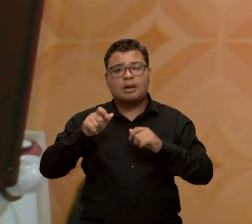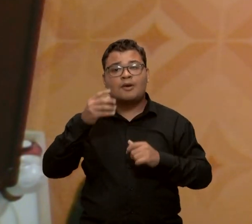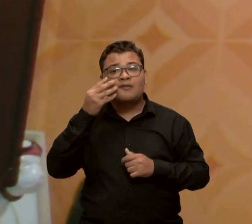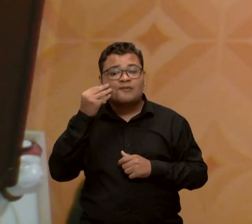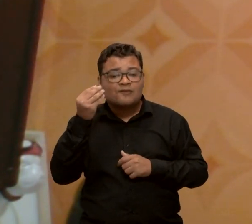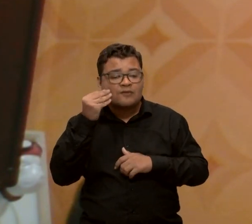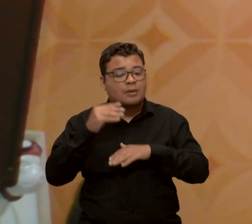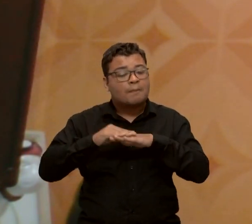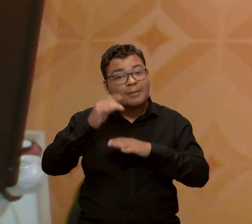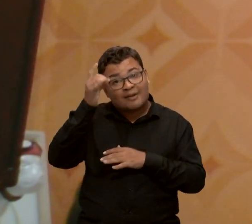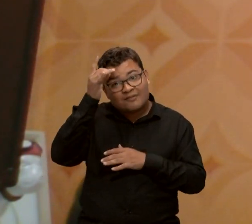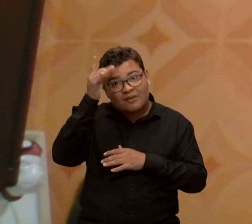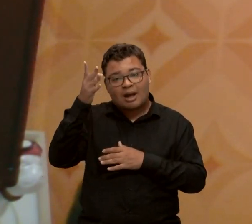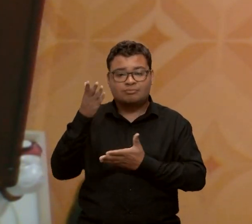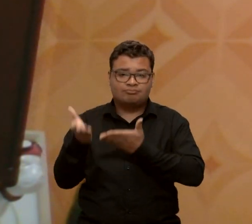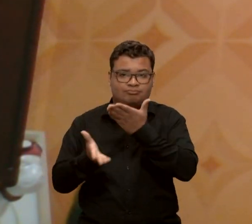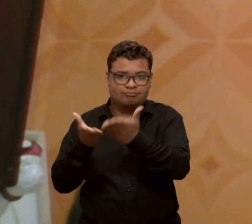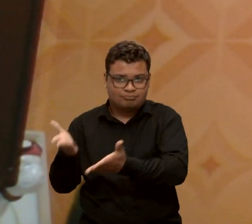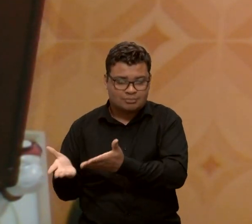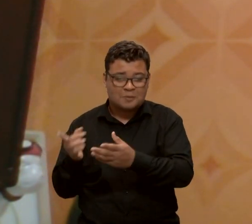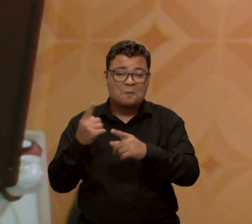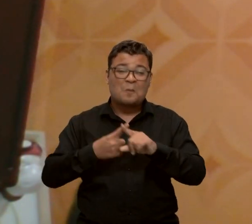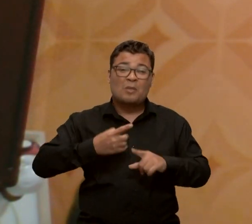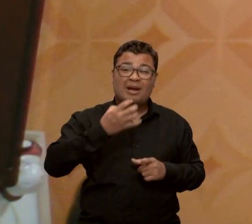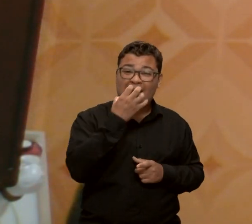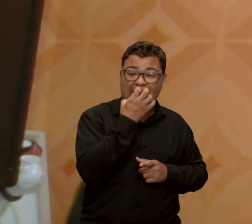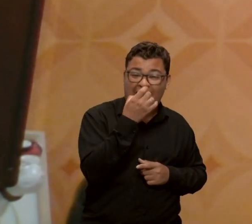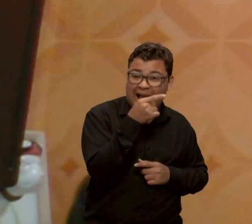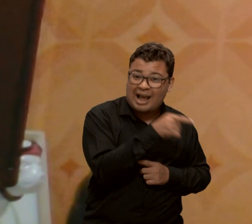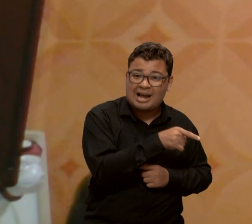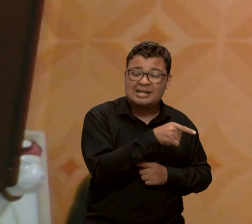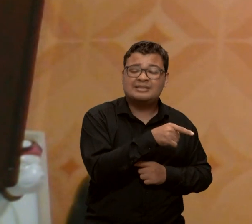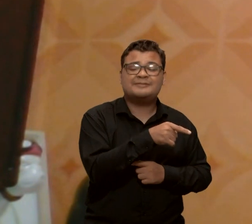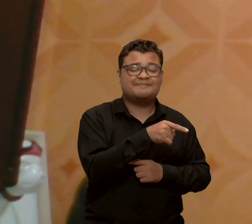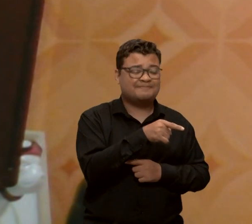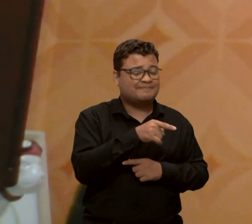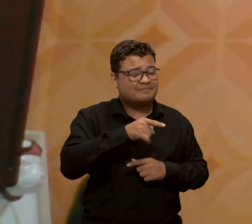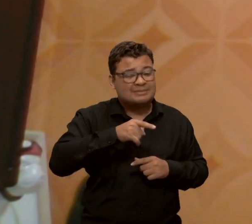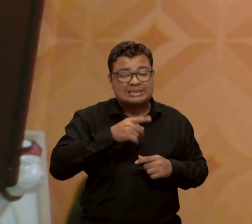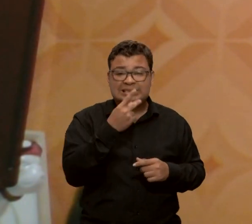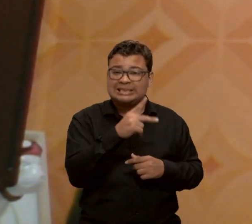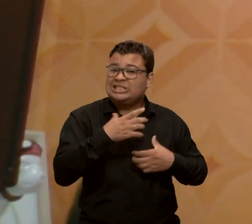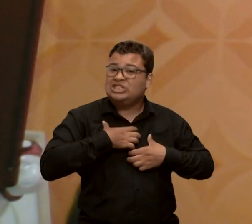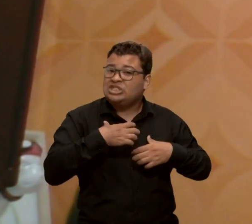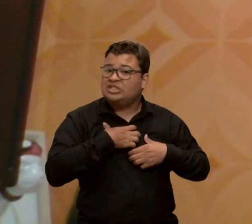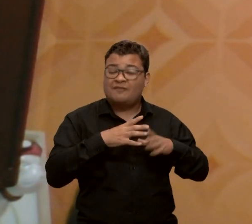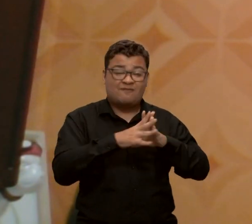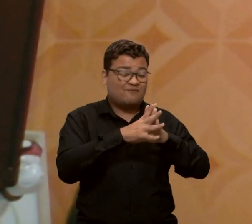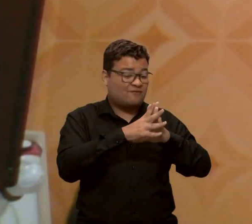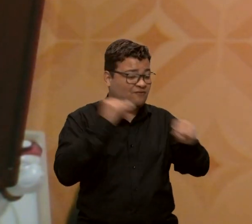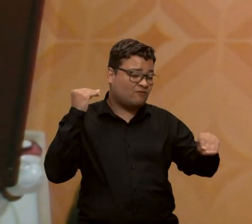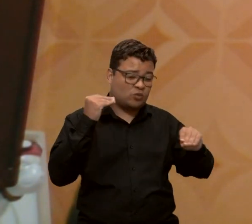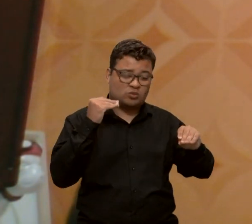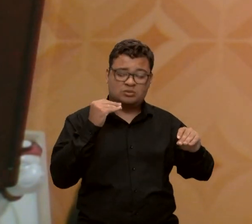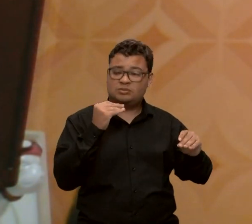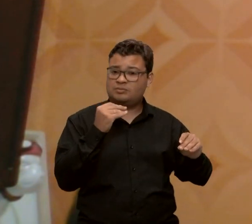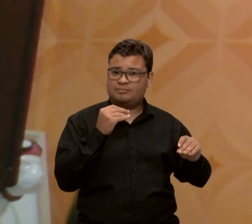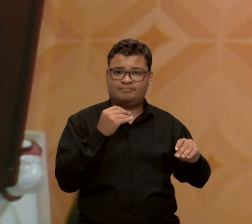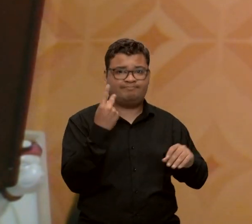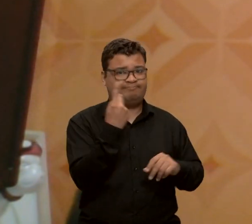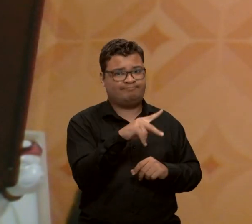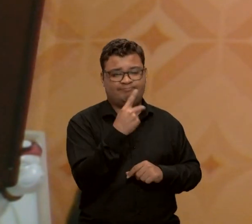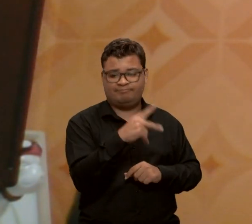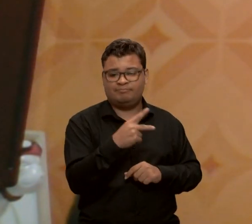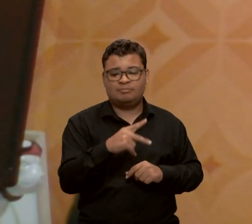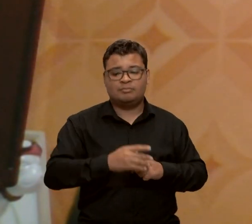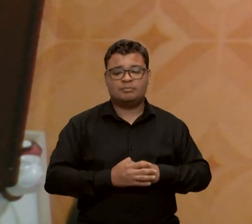lidar do que o cão, porque o cão, a tendência dele é escapar, é fugir de alguma coisa, muitas vezes, né,